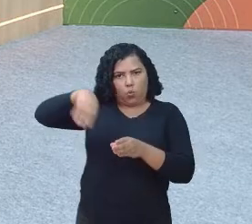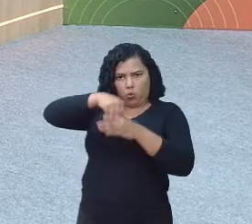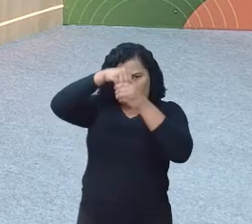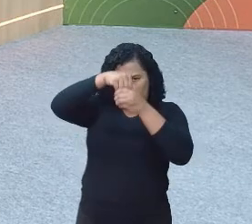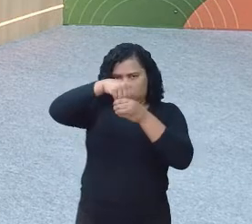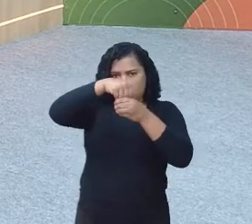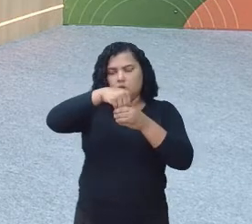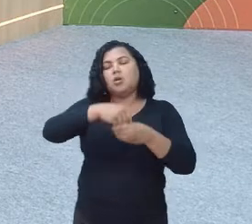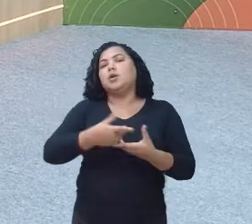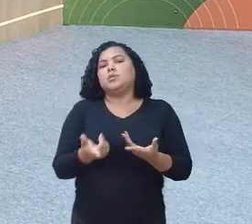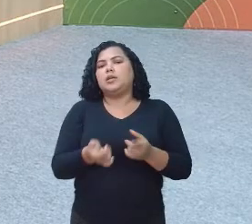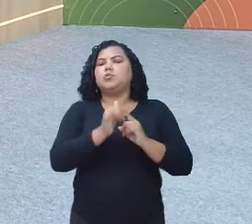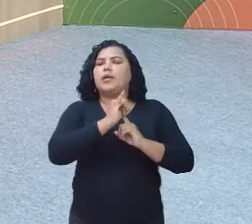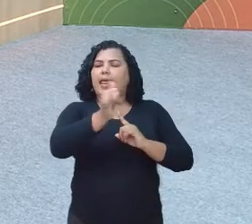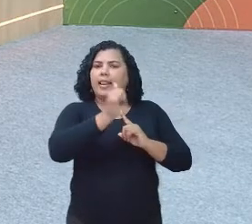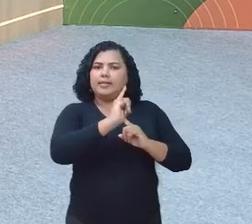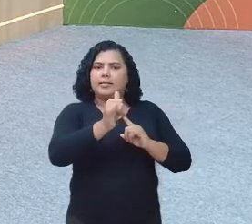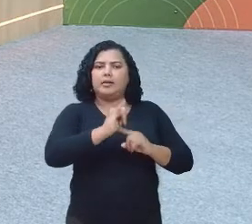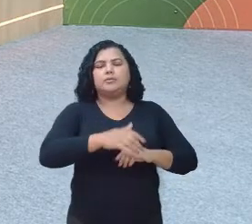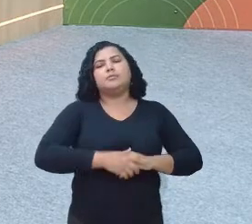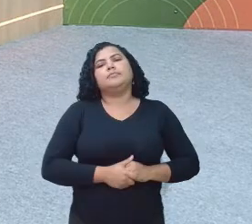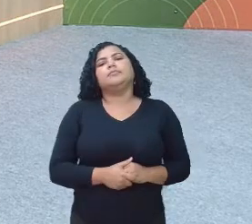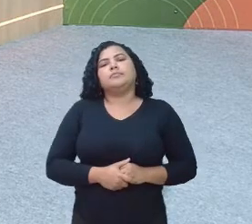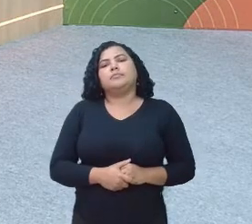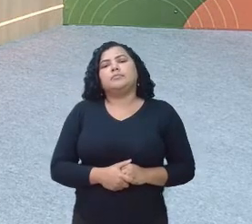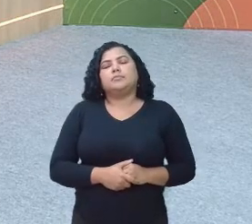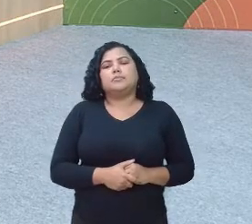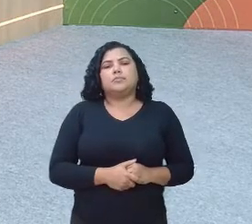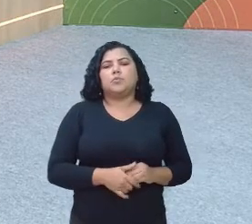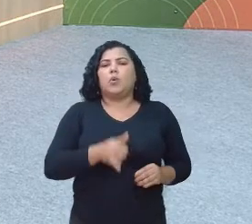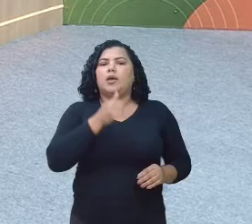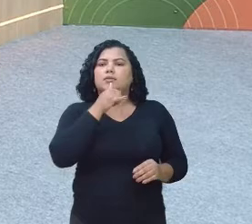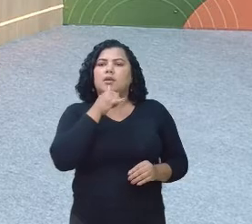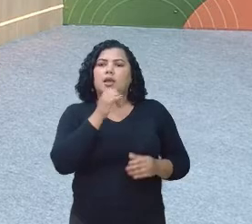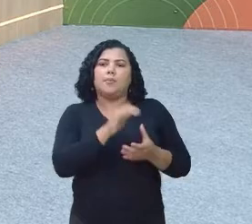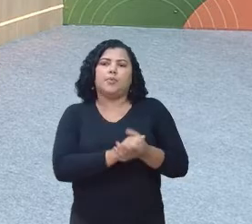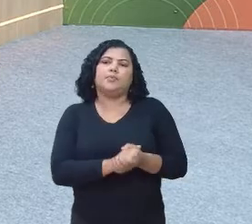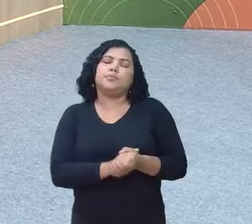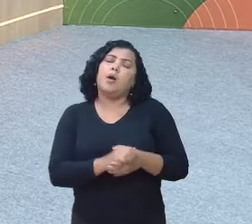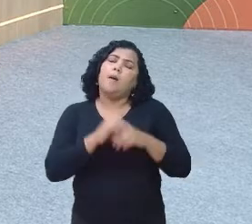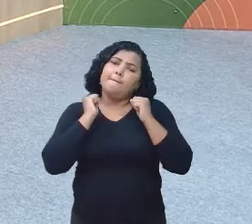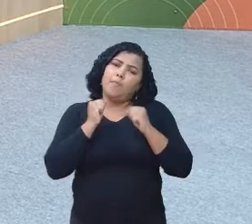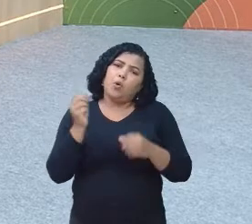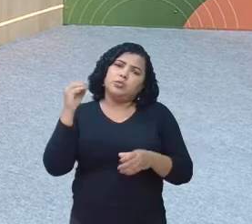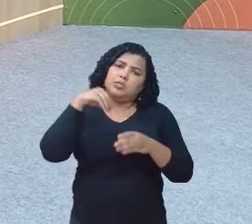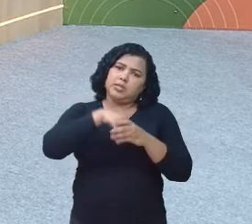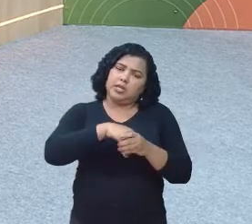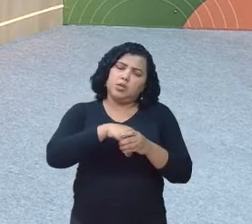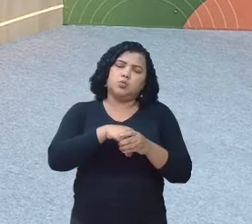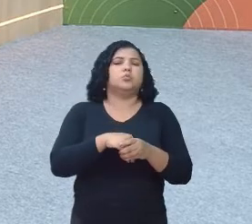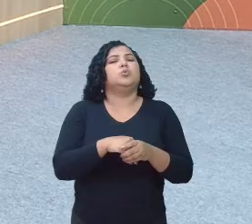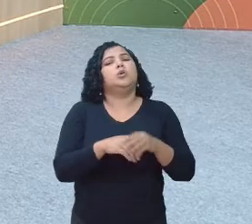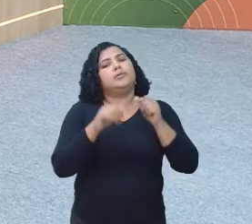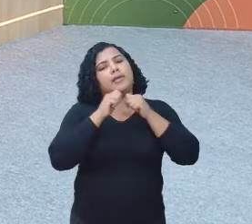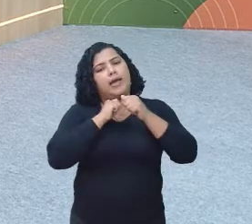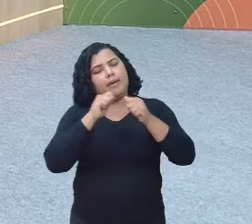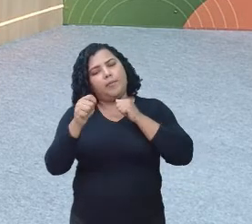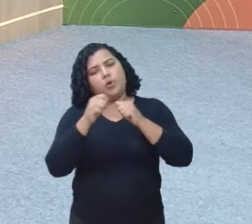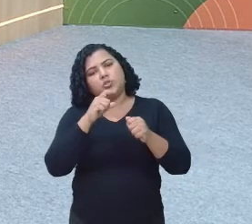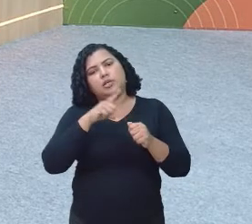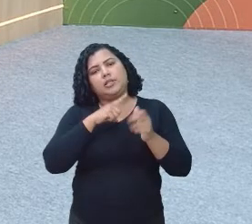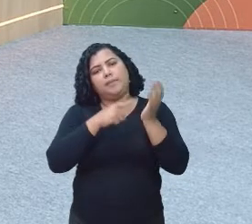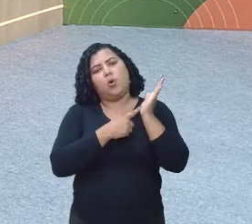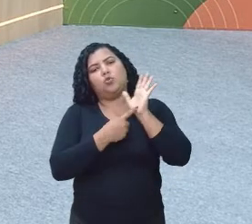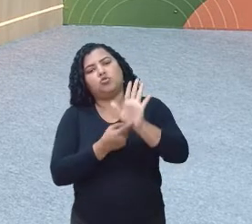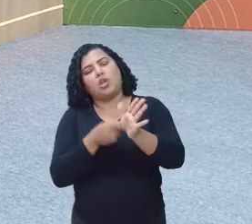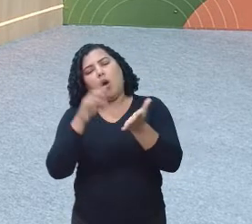dessas produções, elas podem aparecer na notícia e na reportagem, né? Um pedaço biográfico do autor, se algo, por exemplo, de alguma